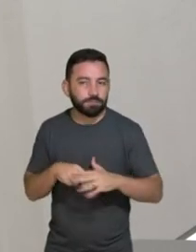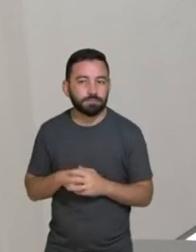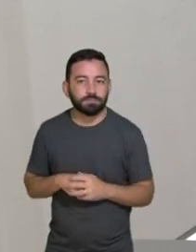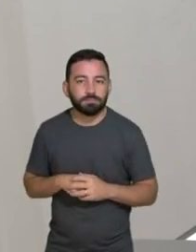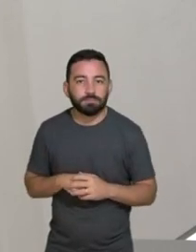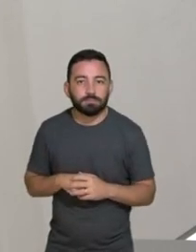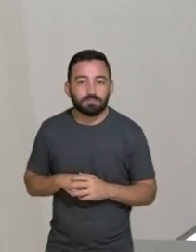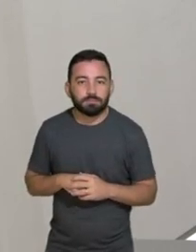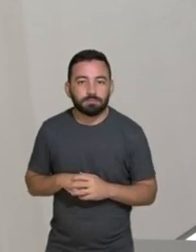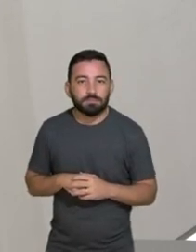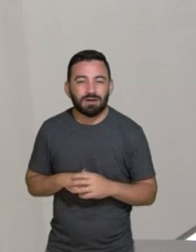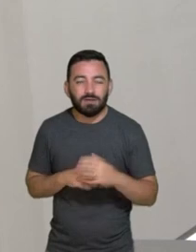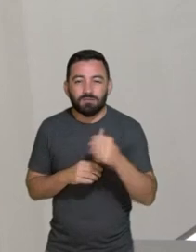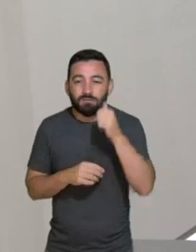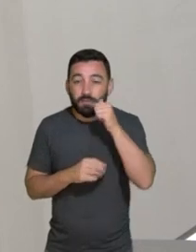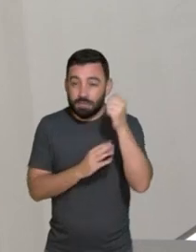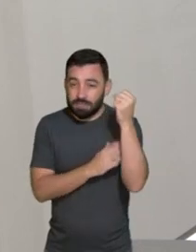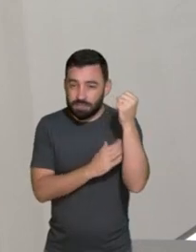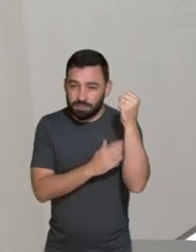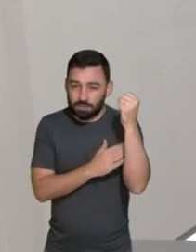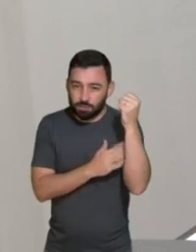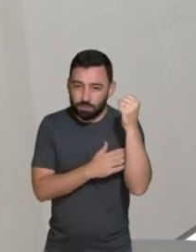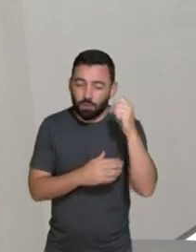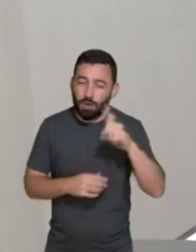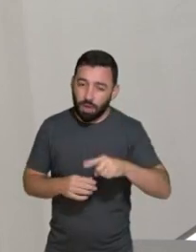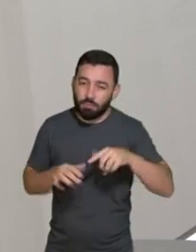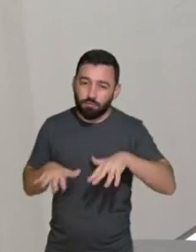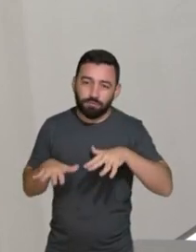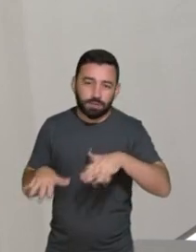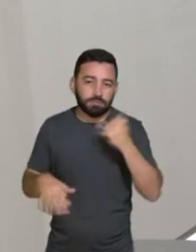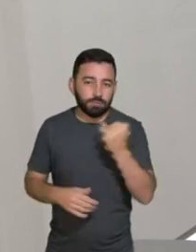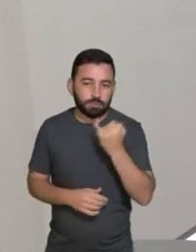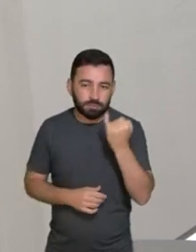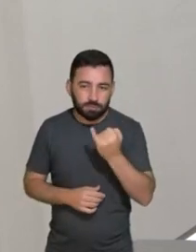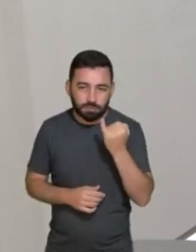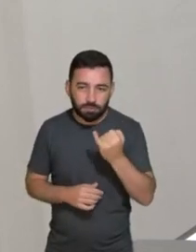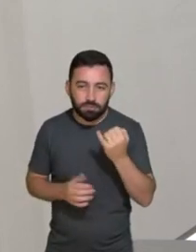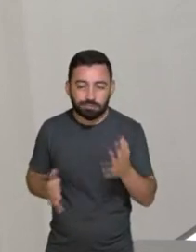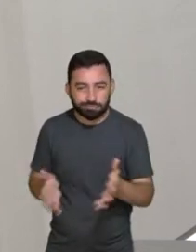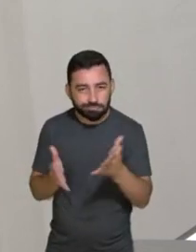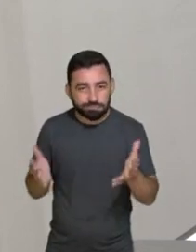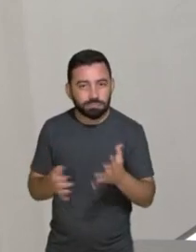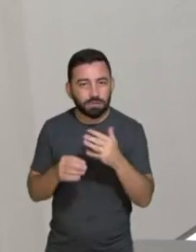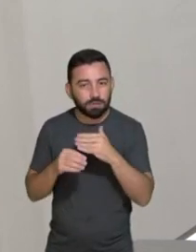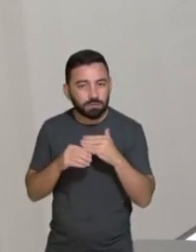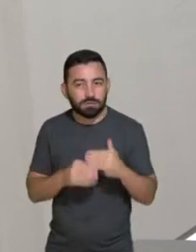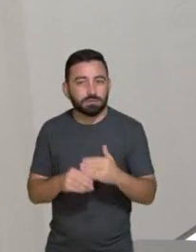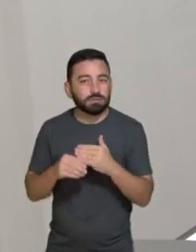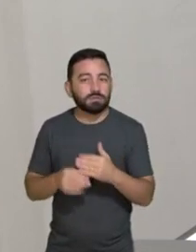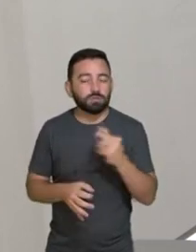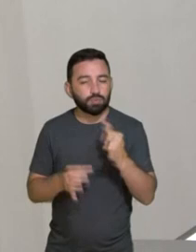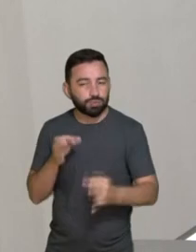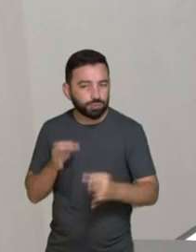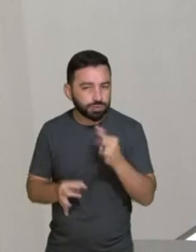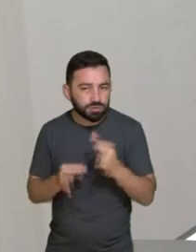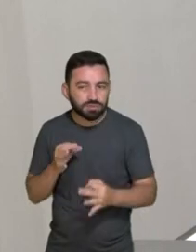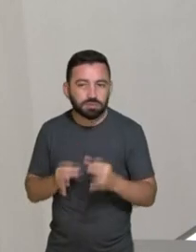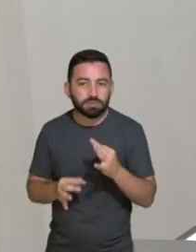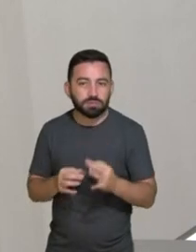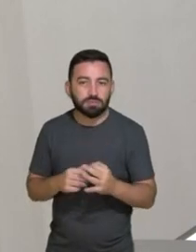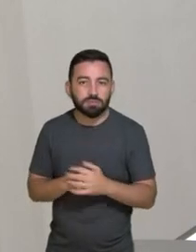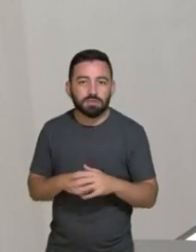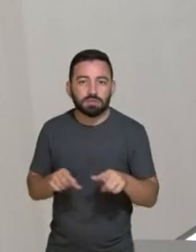O feminismo é um movimento essencial para a promoção da igualdade, da justiça e